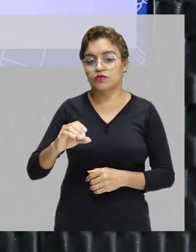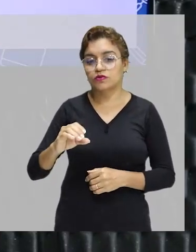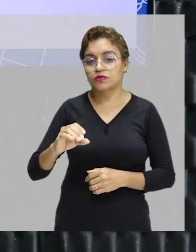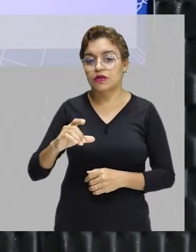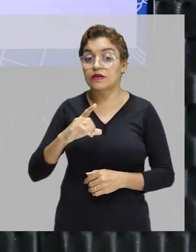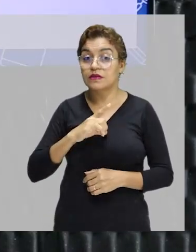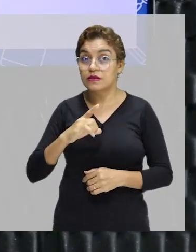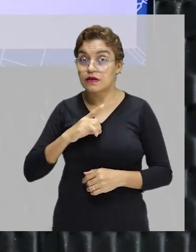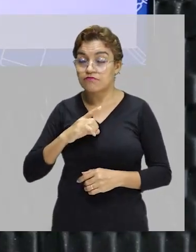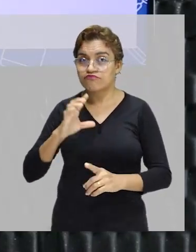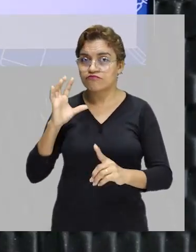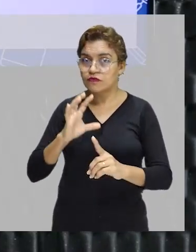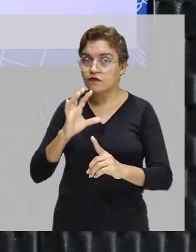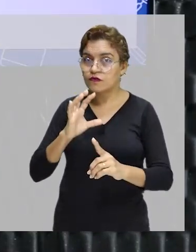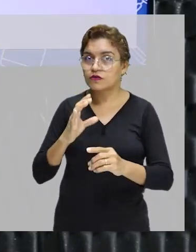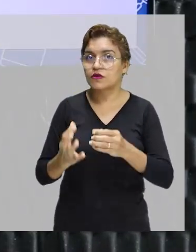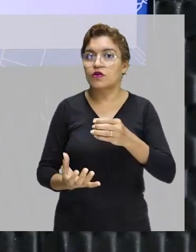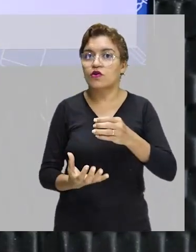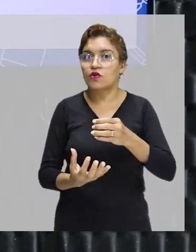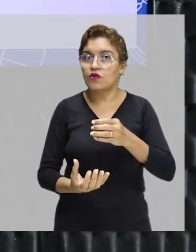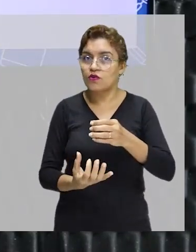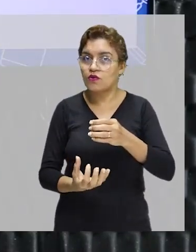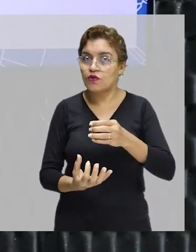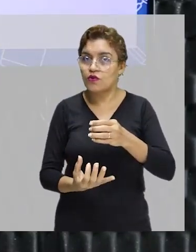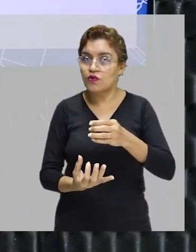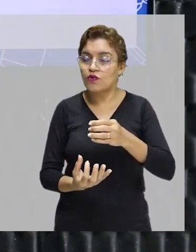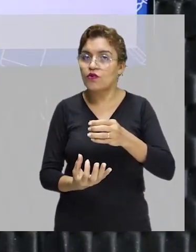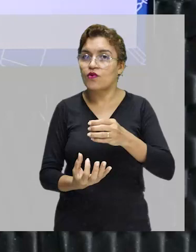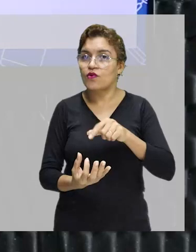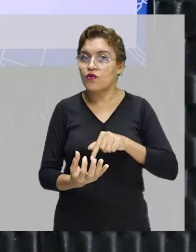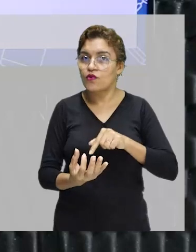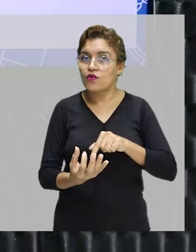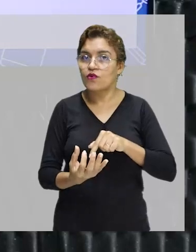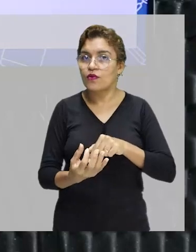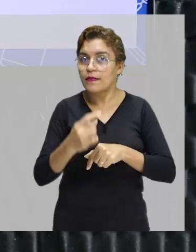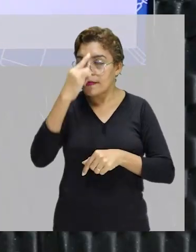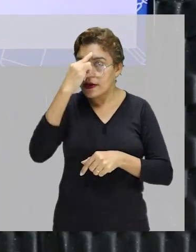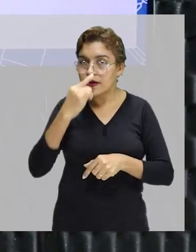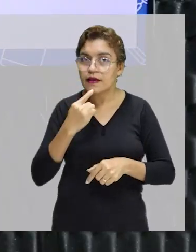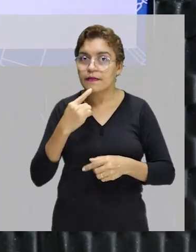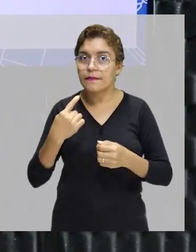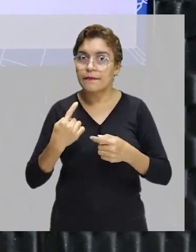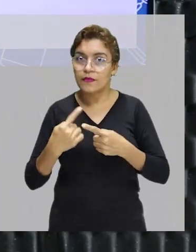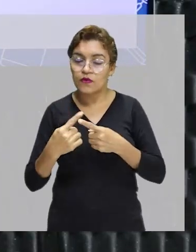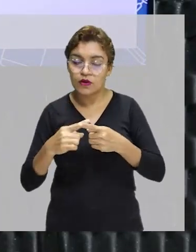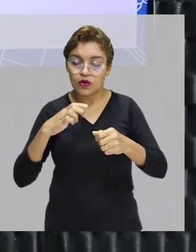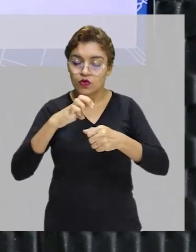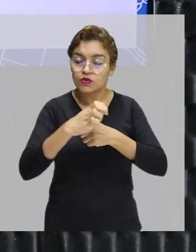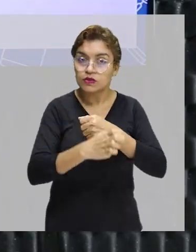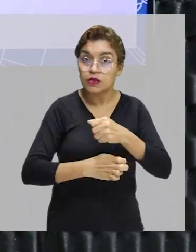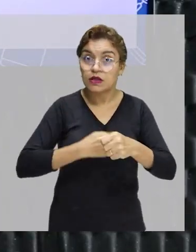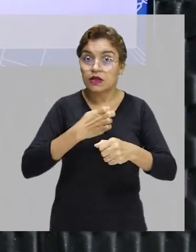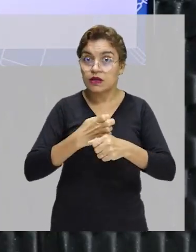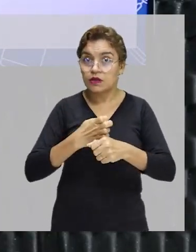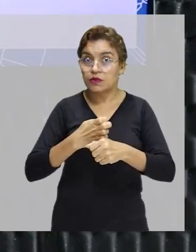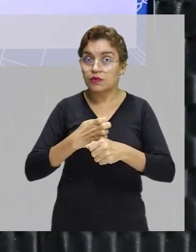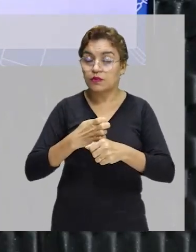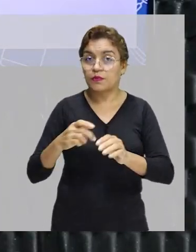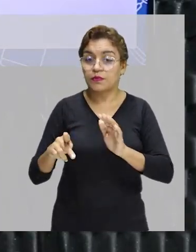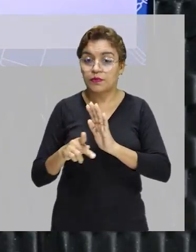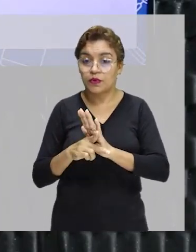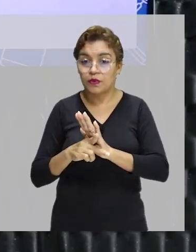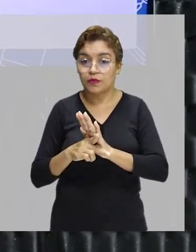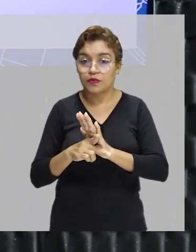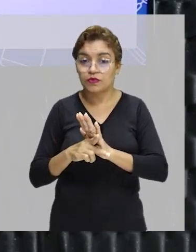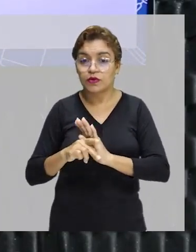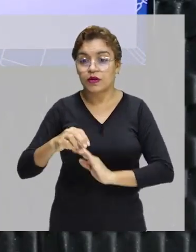coloração amarelada. Isso se deve a que os elétrons do sódio, certo, vão